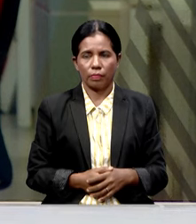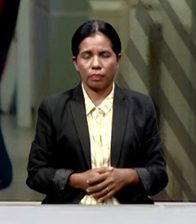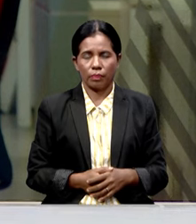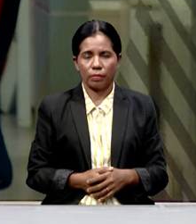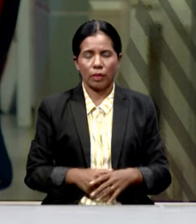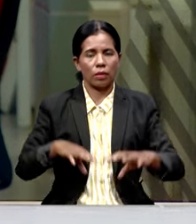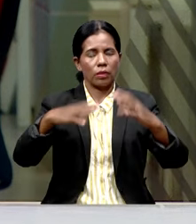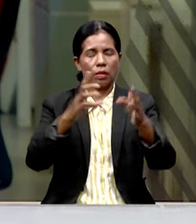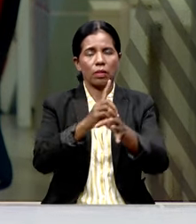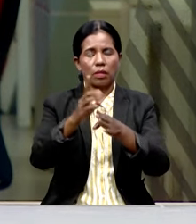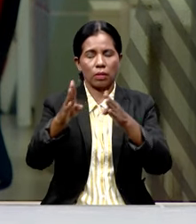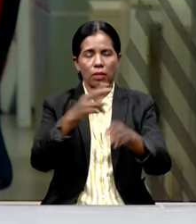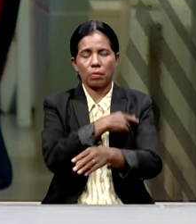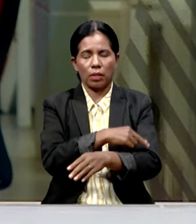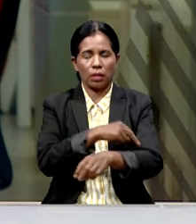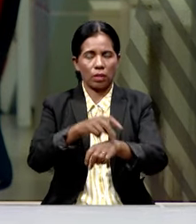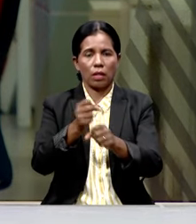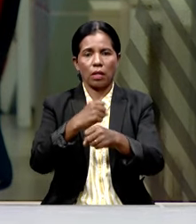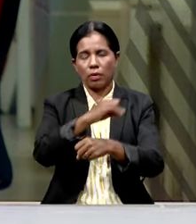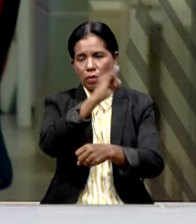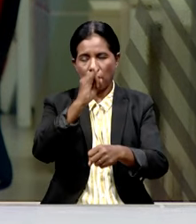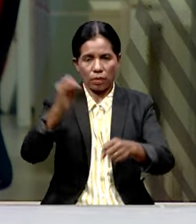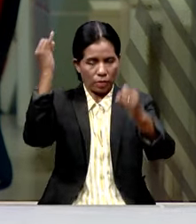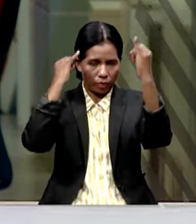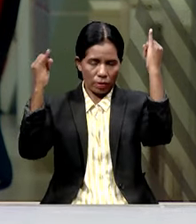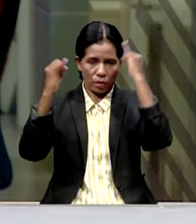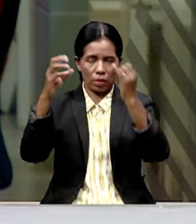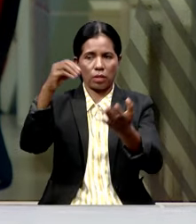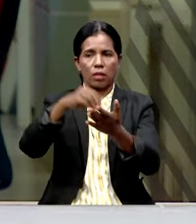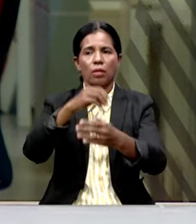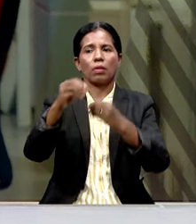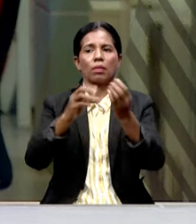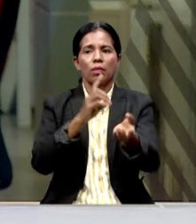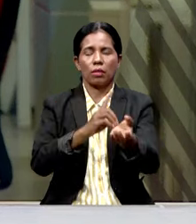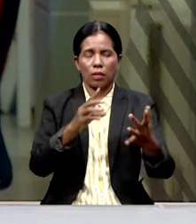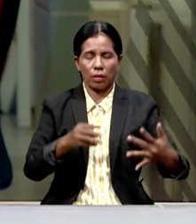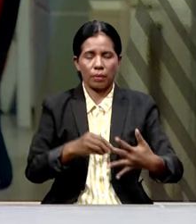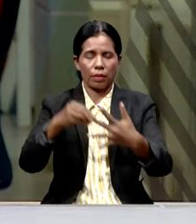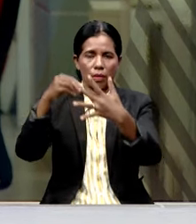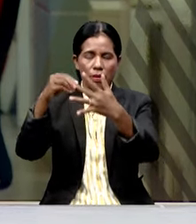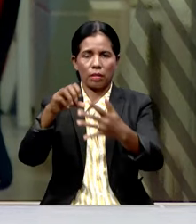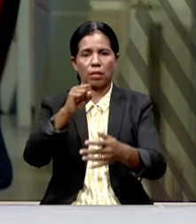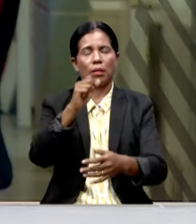Conselho Diretivo Hospital Nacional ralou na investigação a informação na Bespalha com a doutora especialista